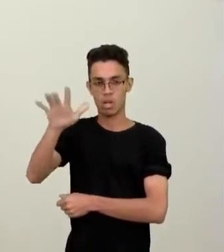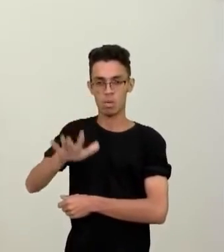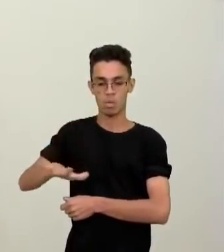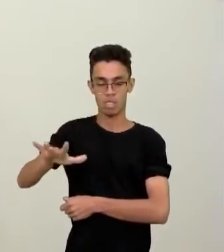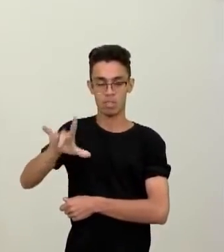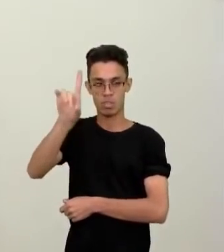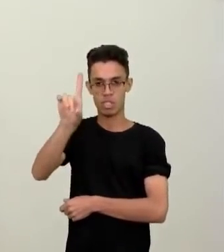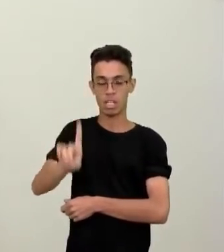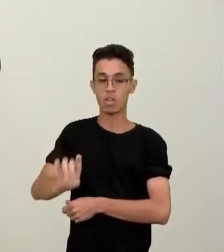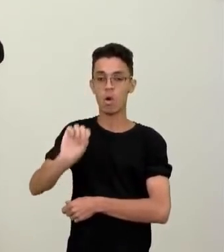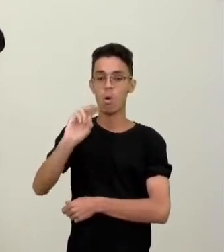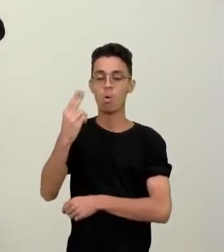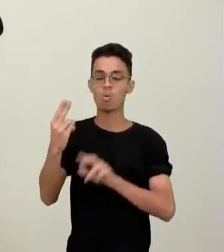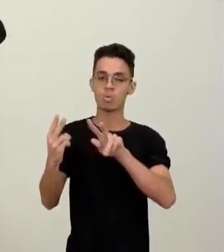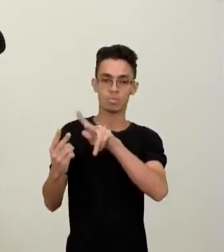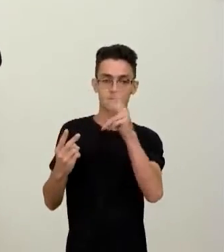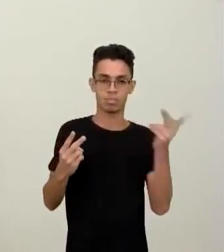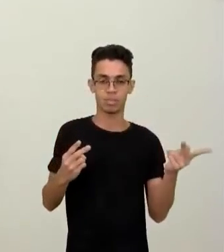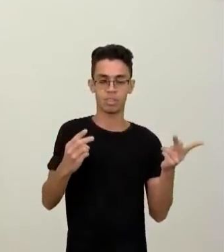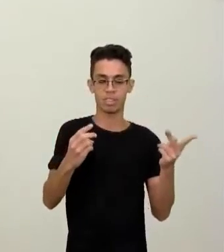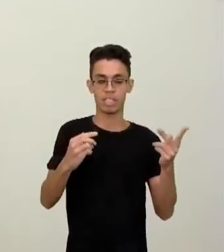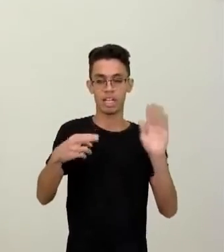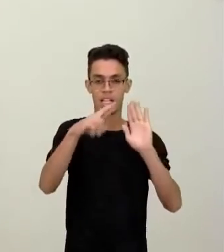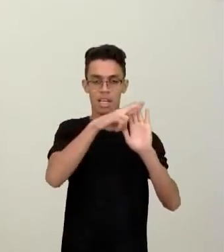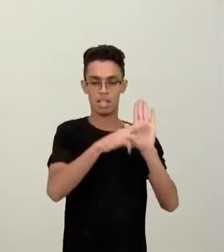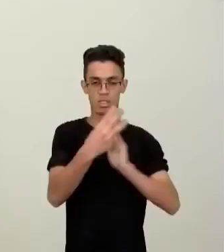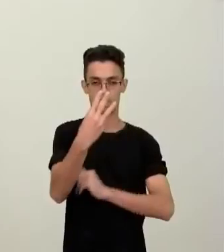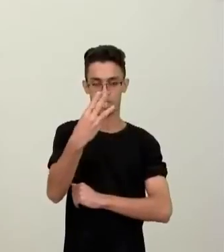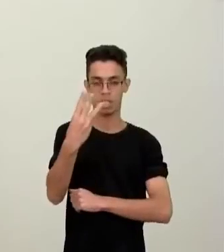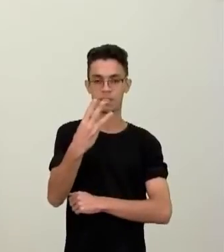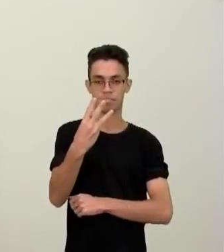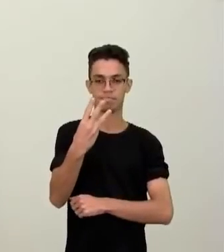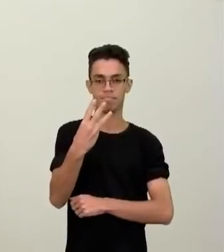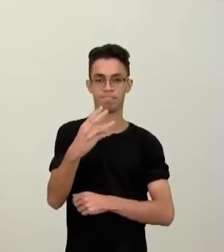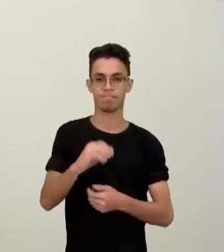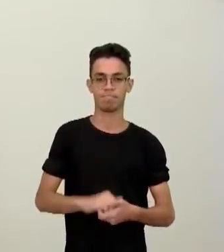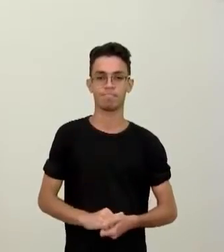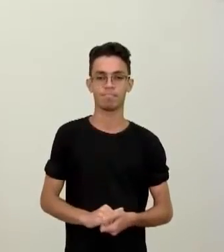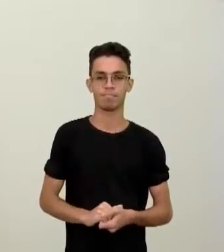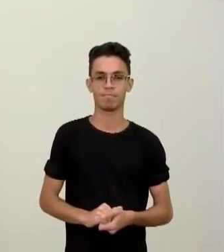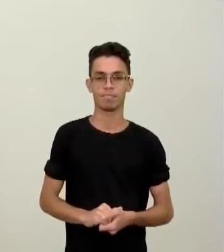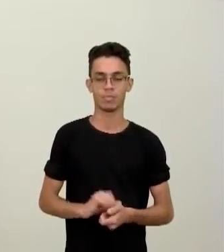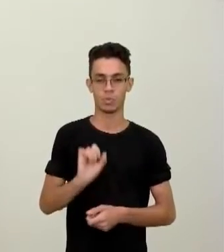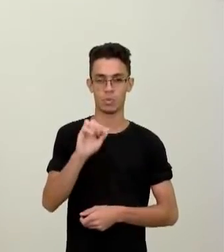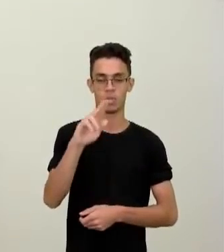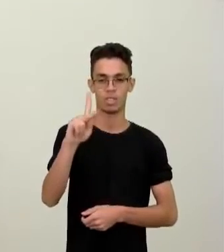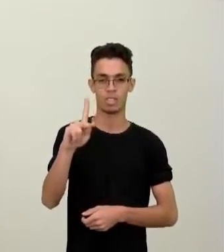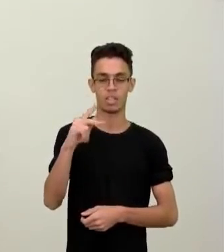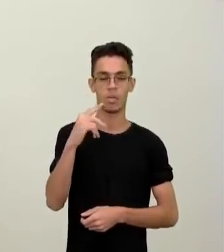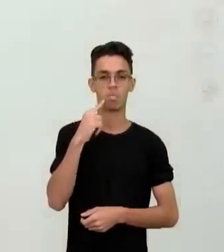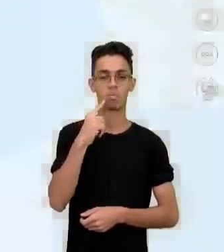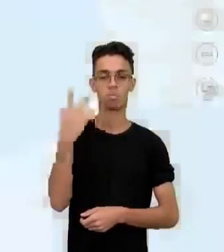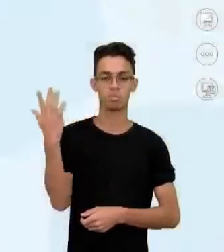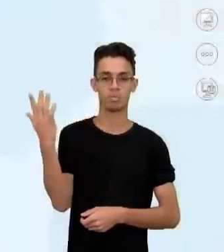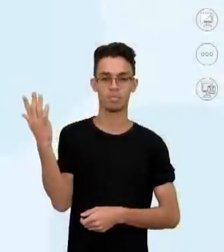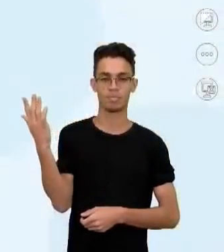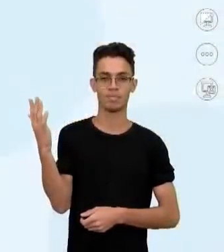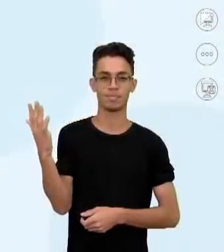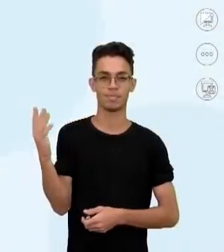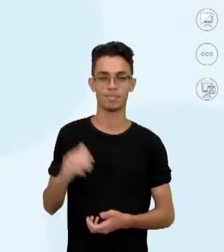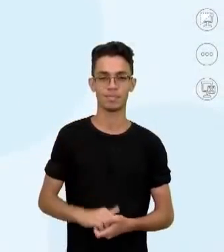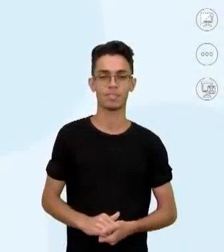3. Se for inversa, antes você inverte a posição aí de uma das grandezas, tá bom? Vamos para o próximo então?